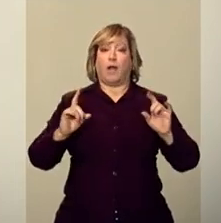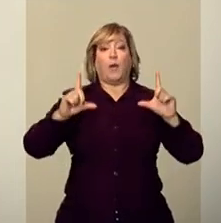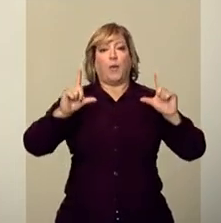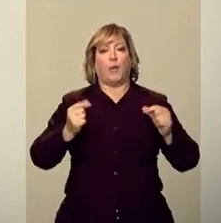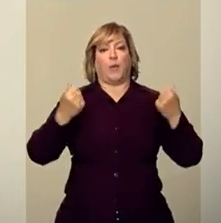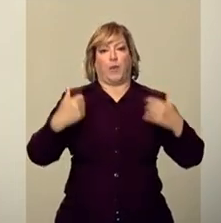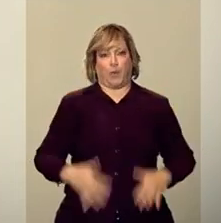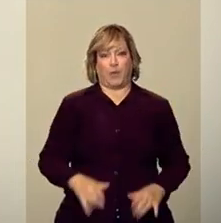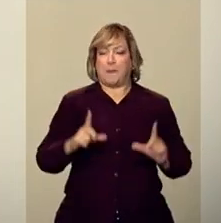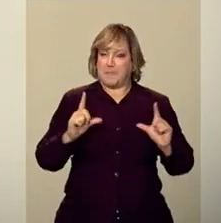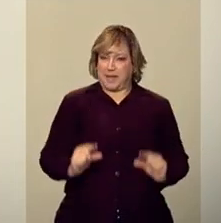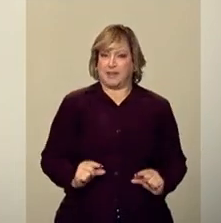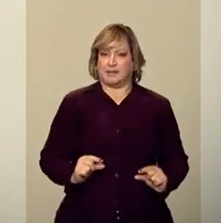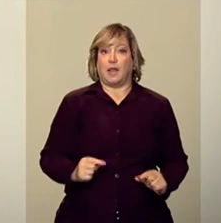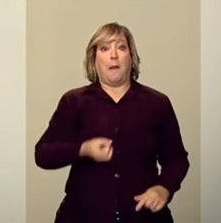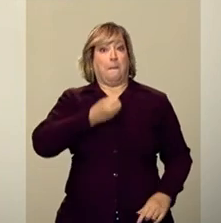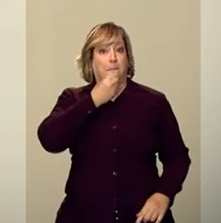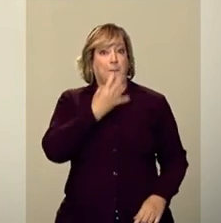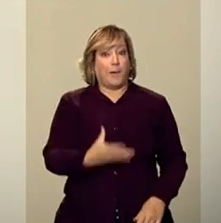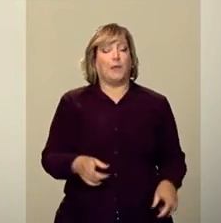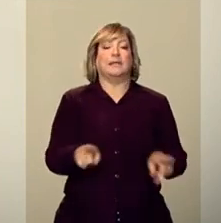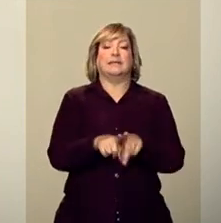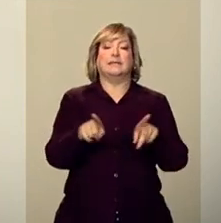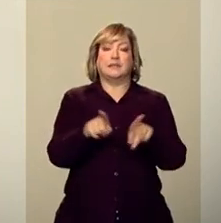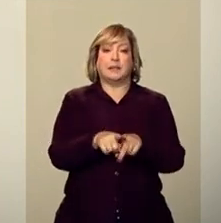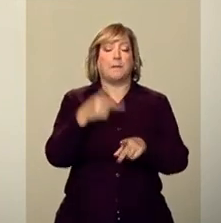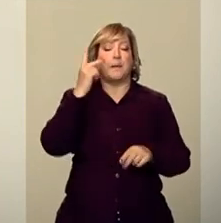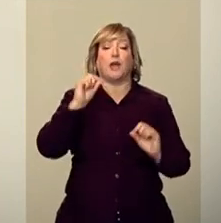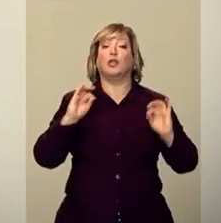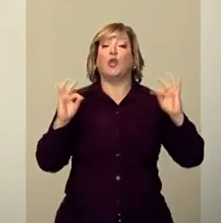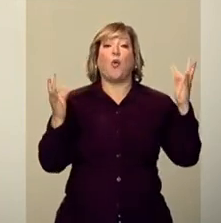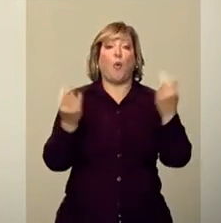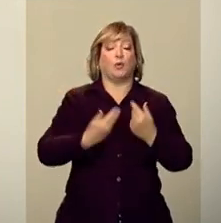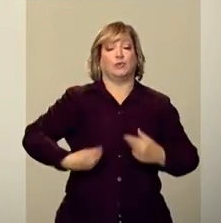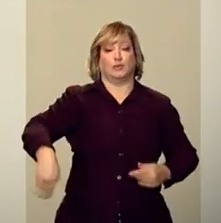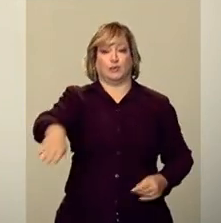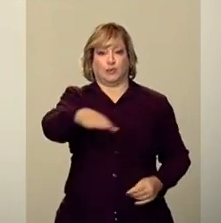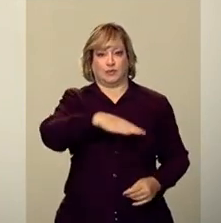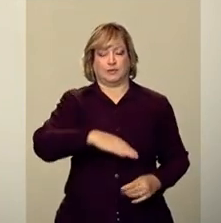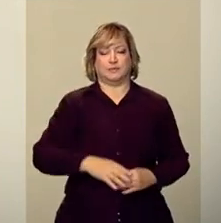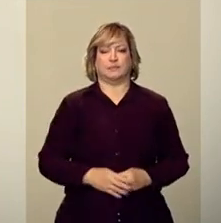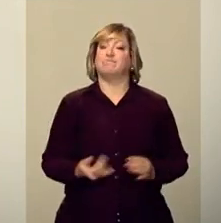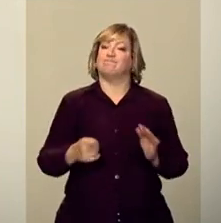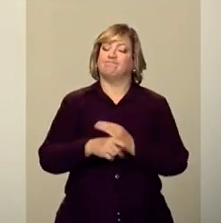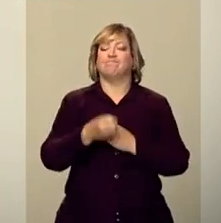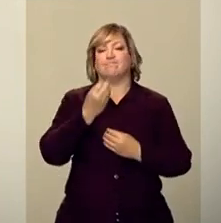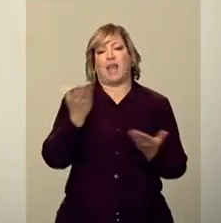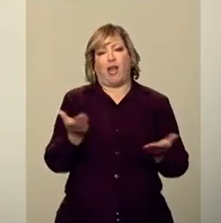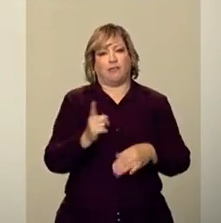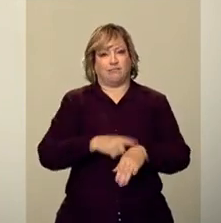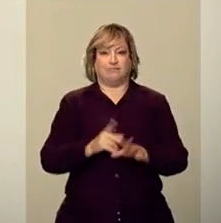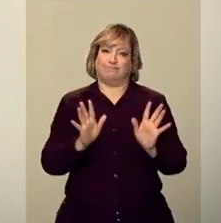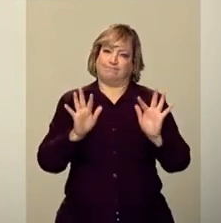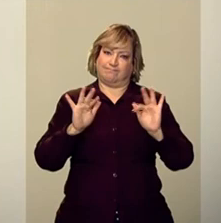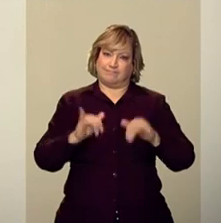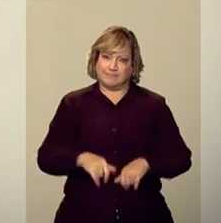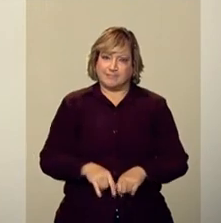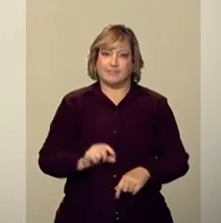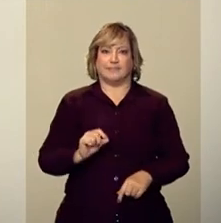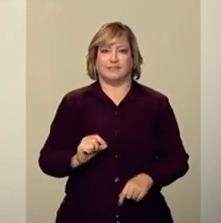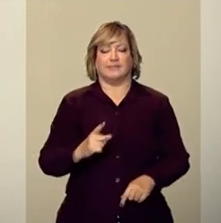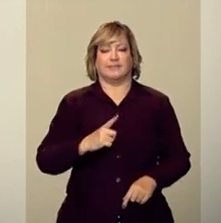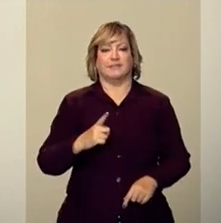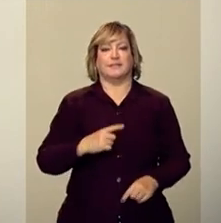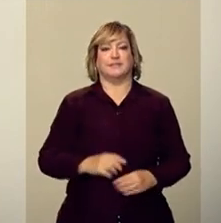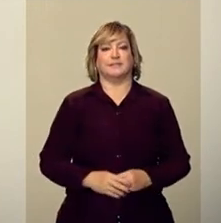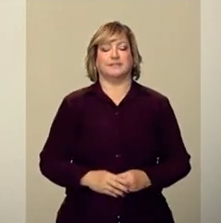menor custo e os benefícios são também para todos nós Luciano presidente da conversa está ótima mas infelizmente nosso tempo